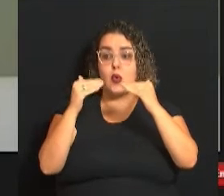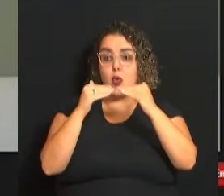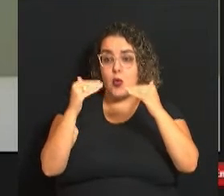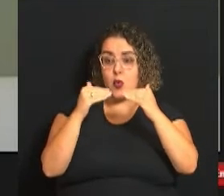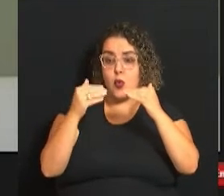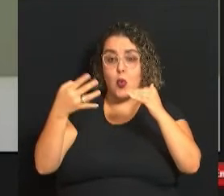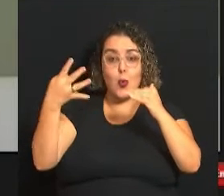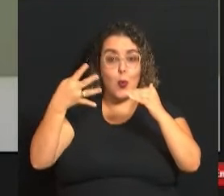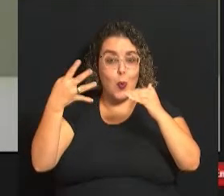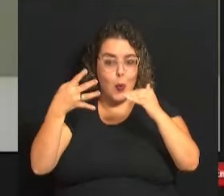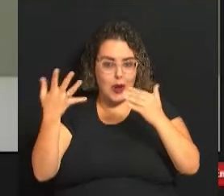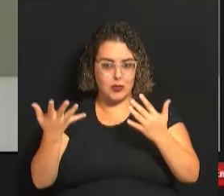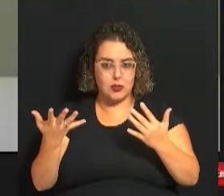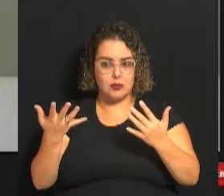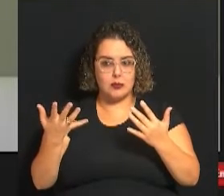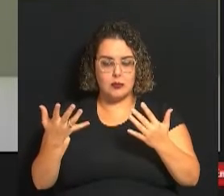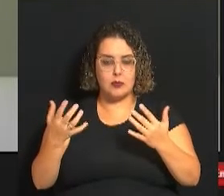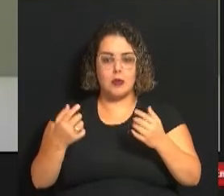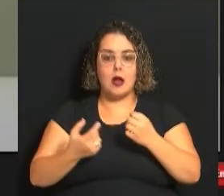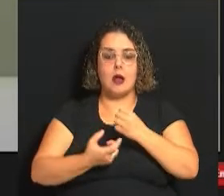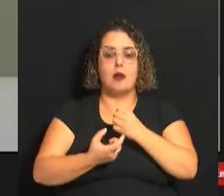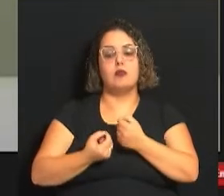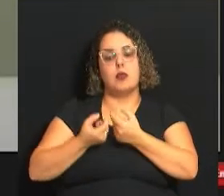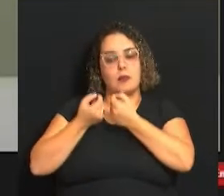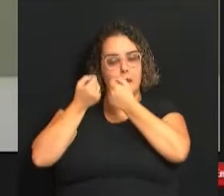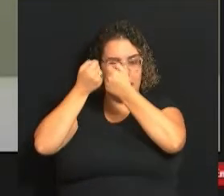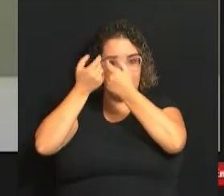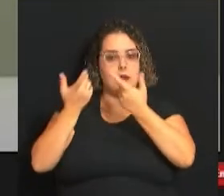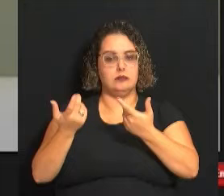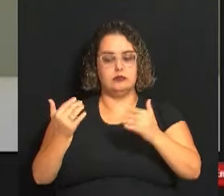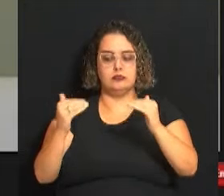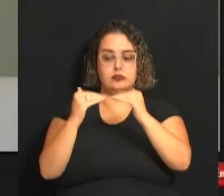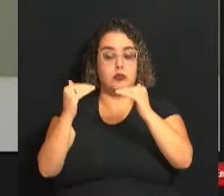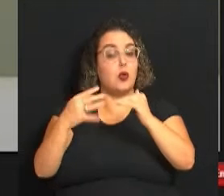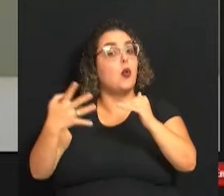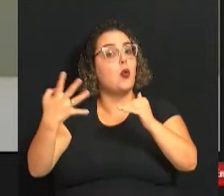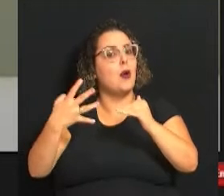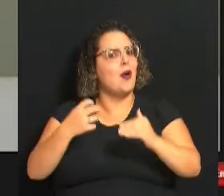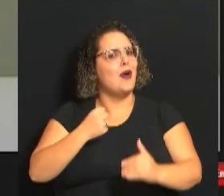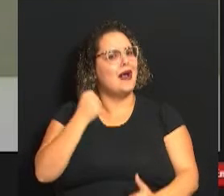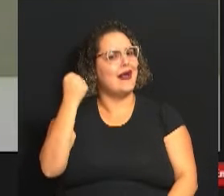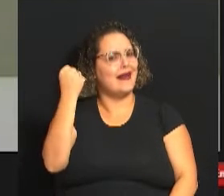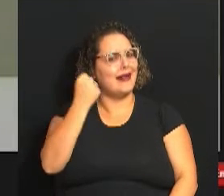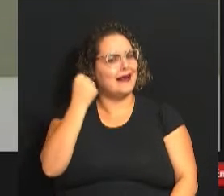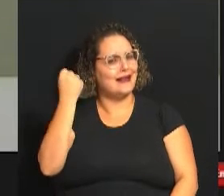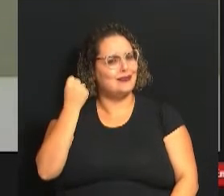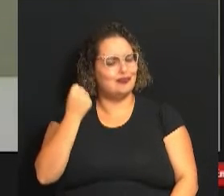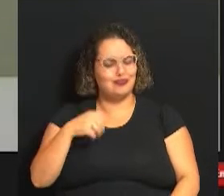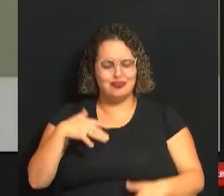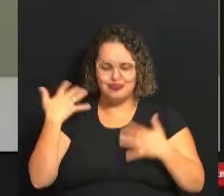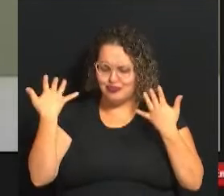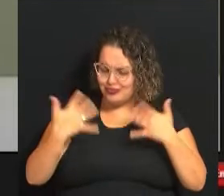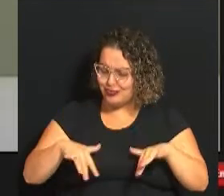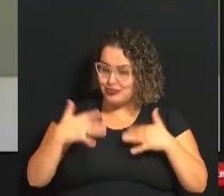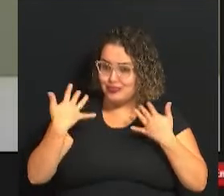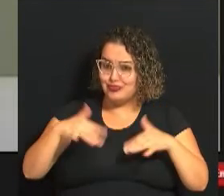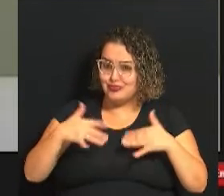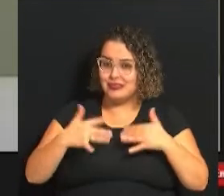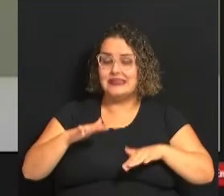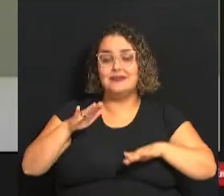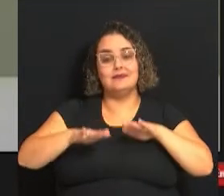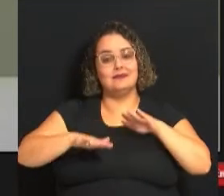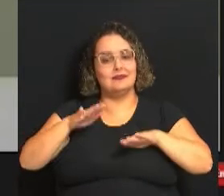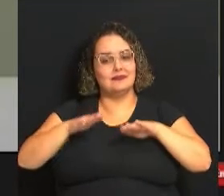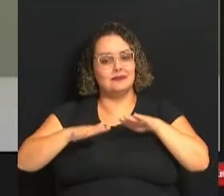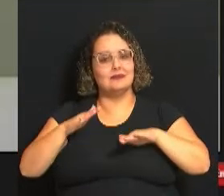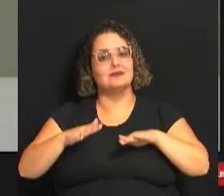4. Esses tumores 4 são altamente agressivos e a grande maioria das vezes acaba